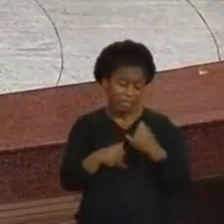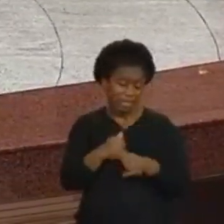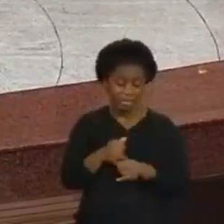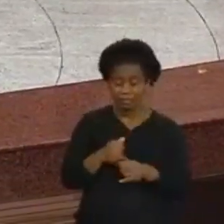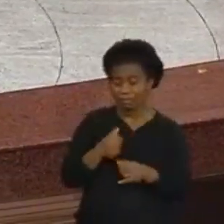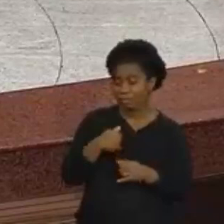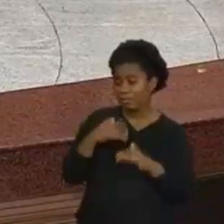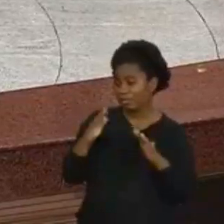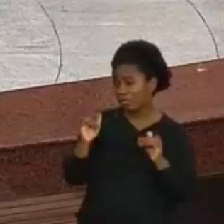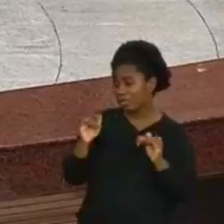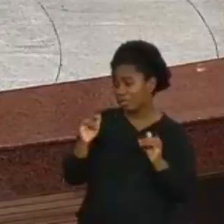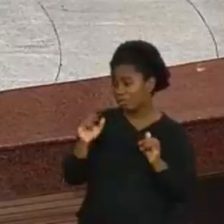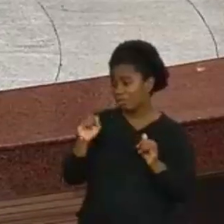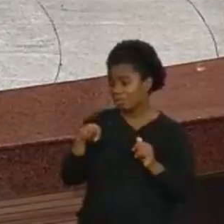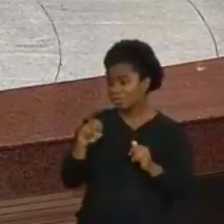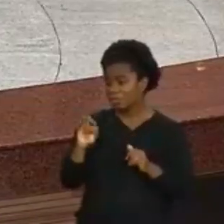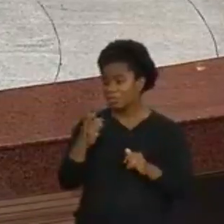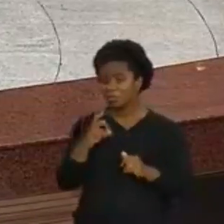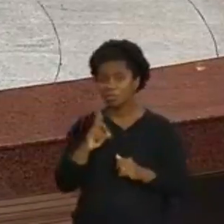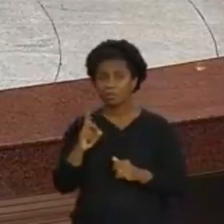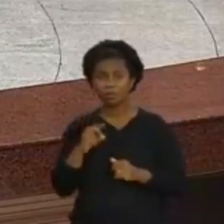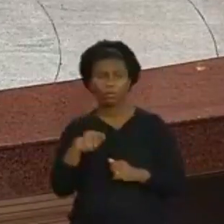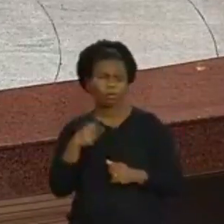Aí eu falei: não.